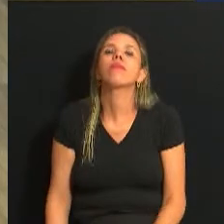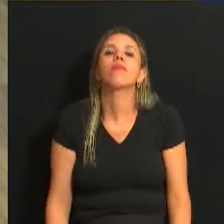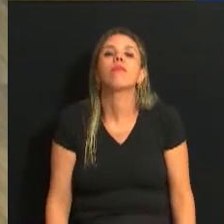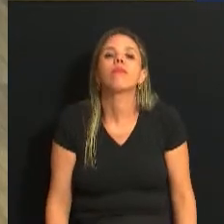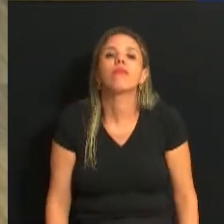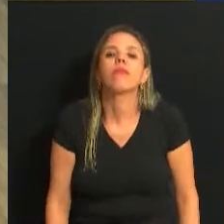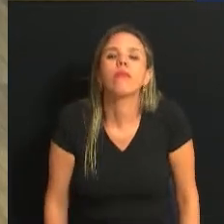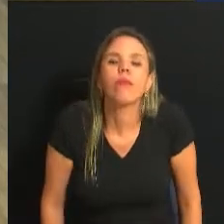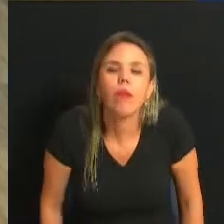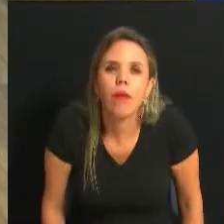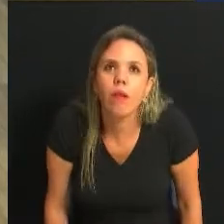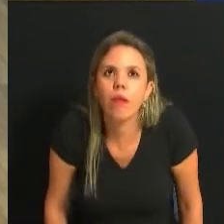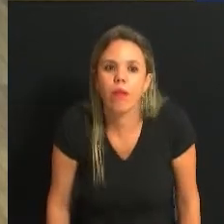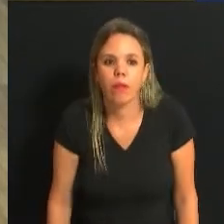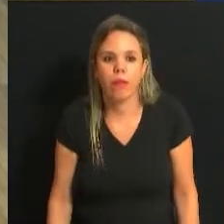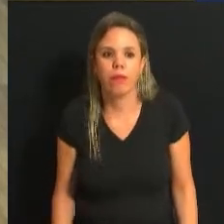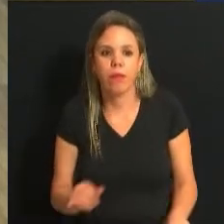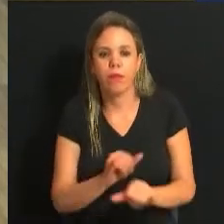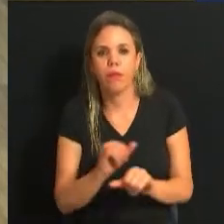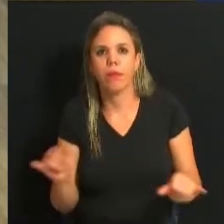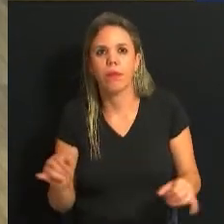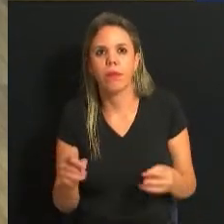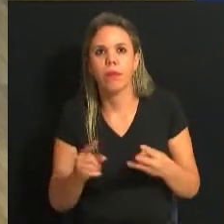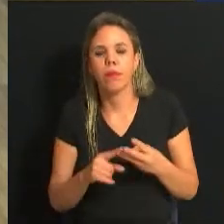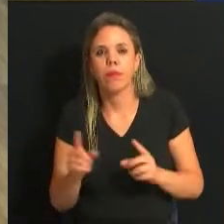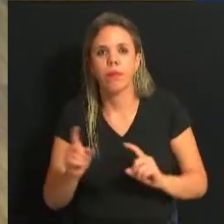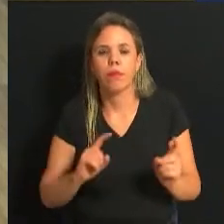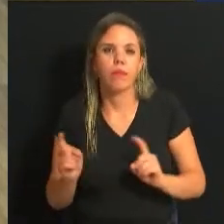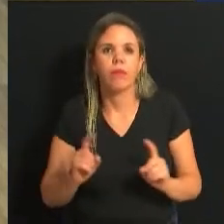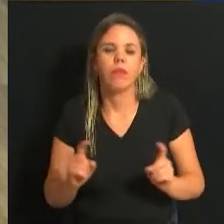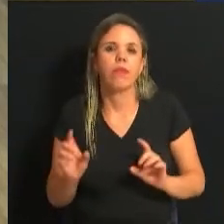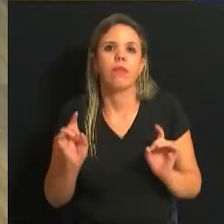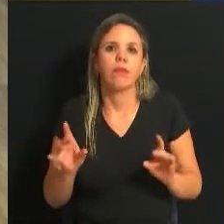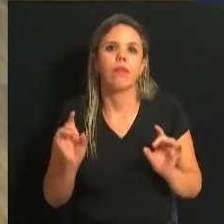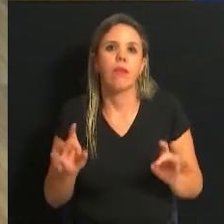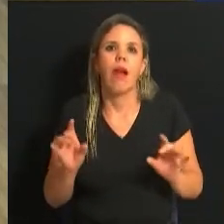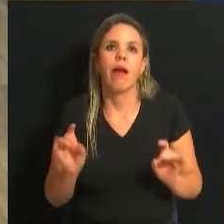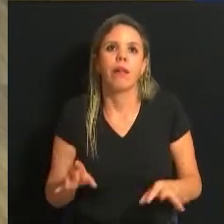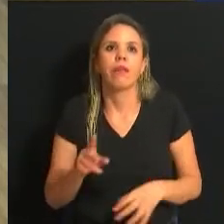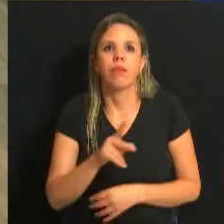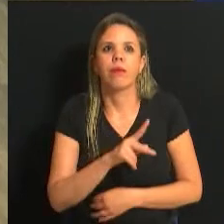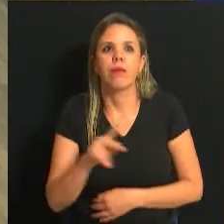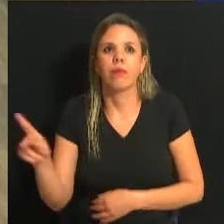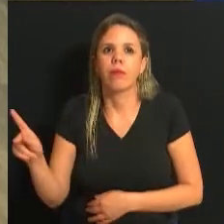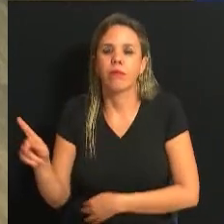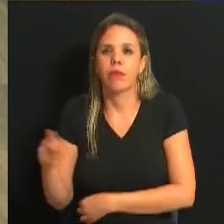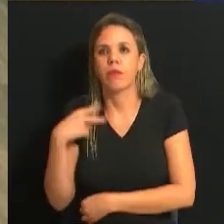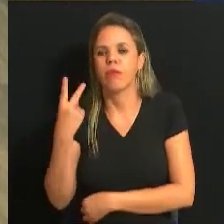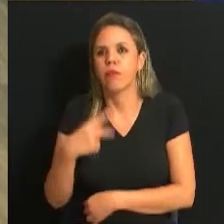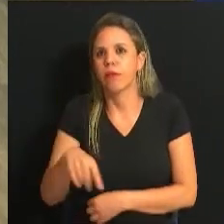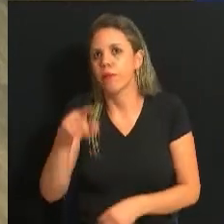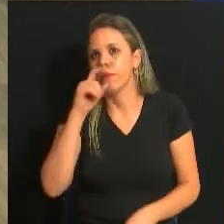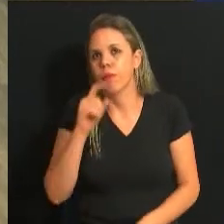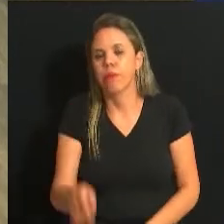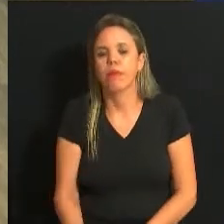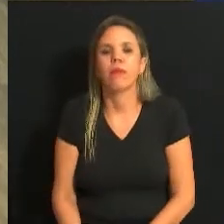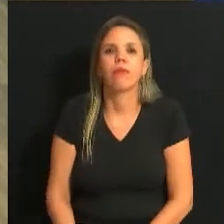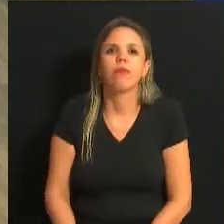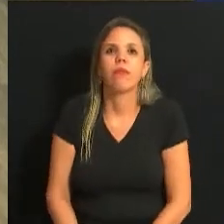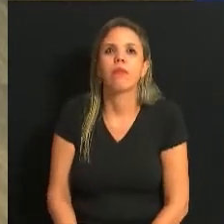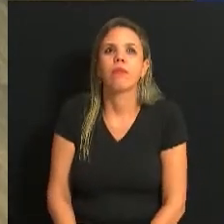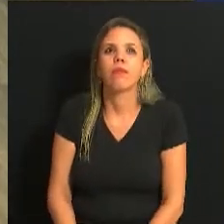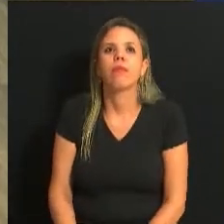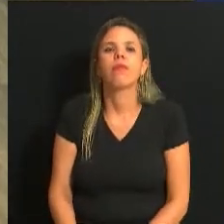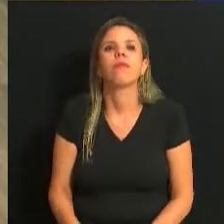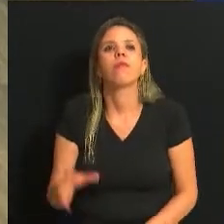Mirna Abreu, repercutindo ainda a terceira reunião extraordinária, o presidente da Câmara de Campinas, ele